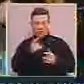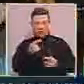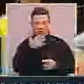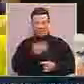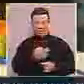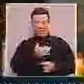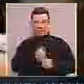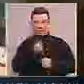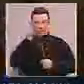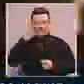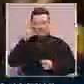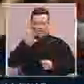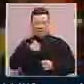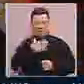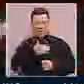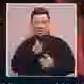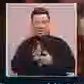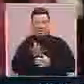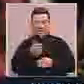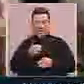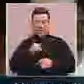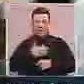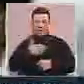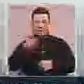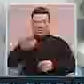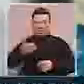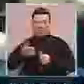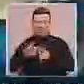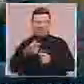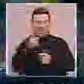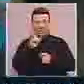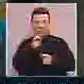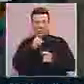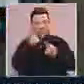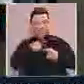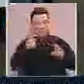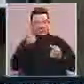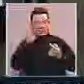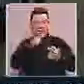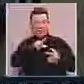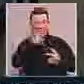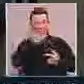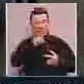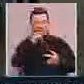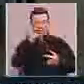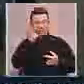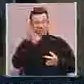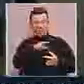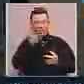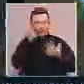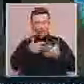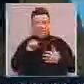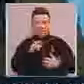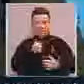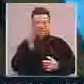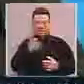certeza daquilo que quer seguir no futuro? Sim, sim, quero seguir Direito. Então aqui não ficou com nenhuma dúvida, apesar de ter toda esta mostra e toda esta prática que pode experimentar? Não,